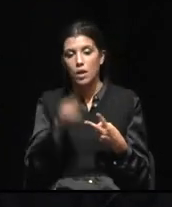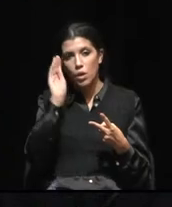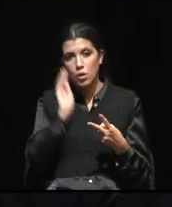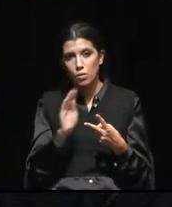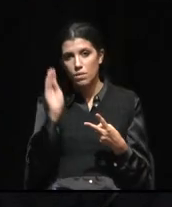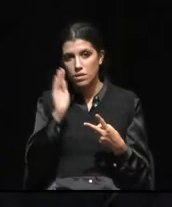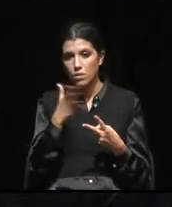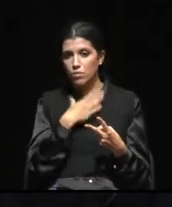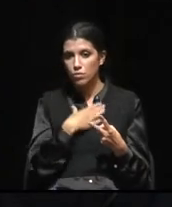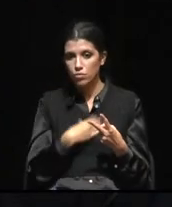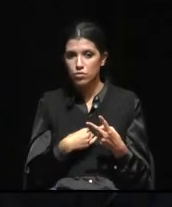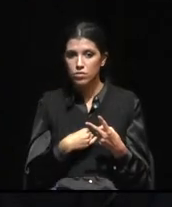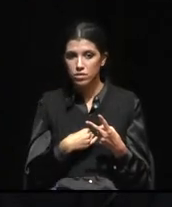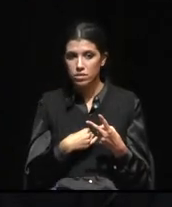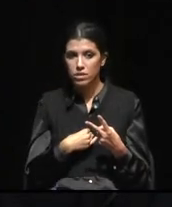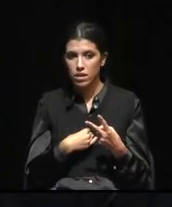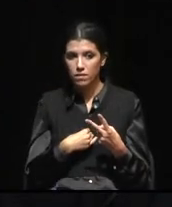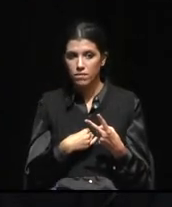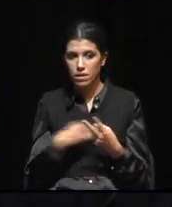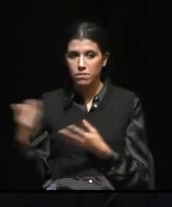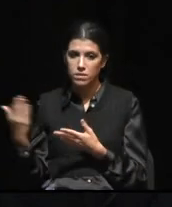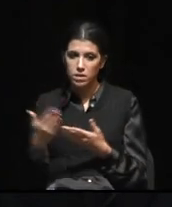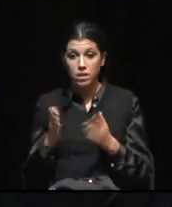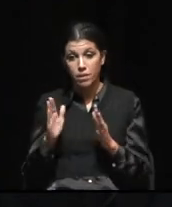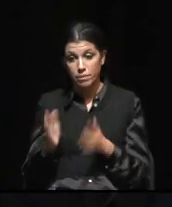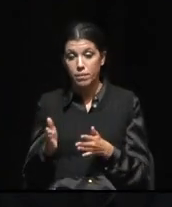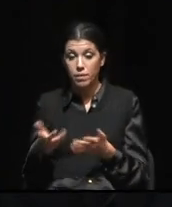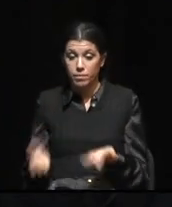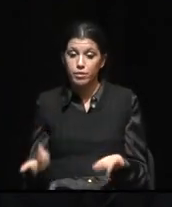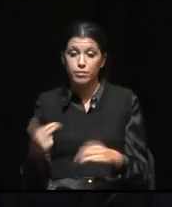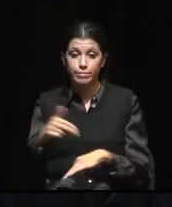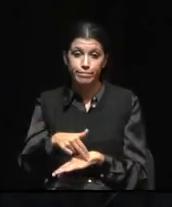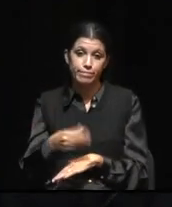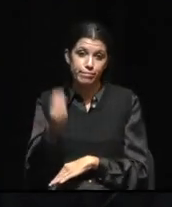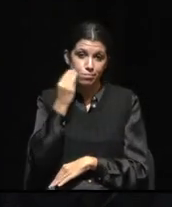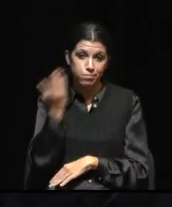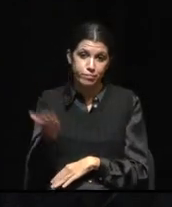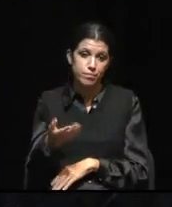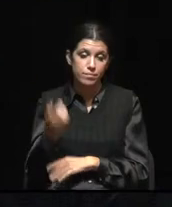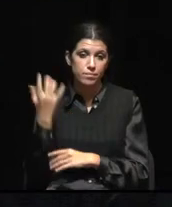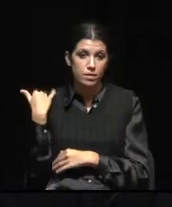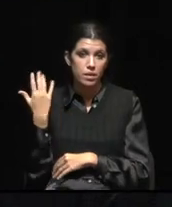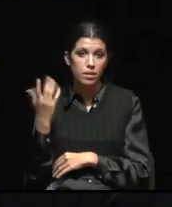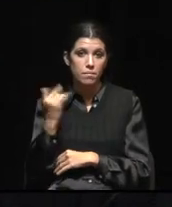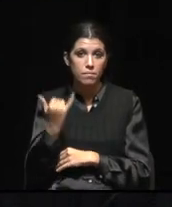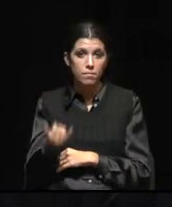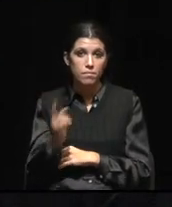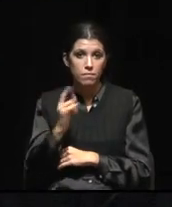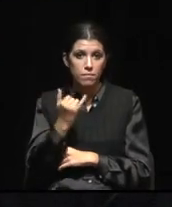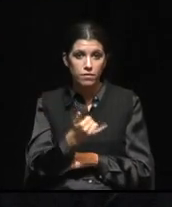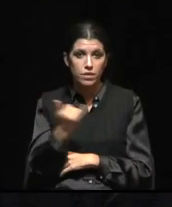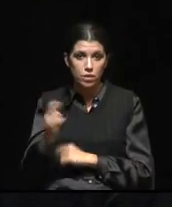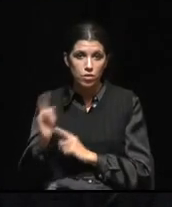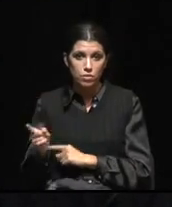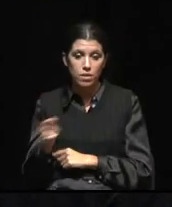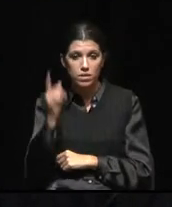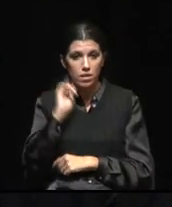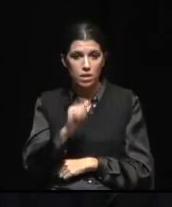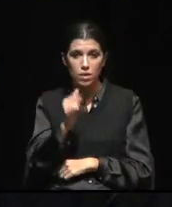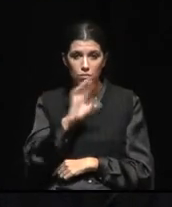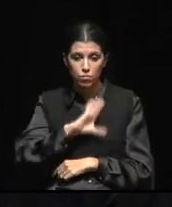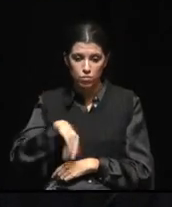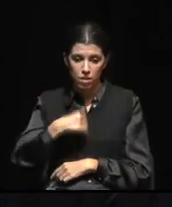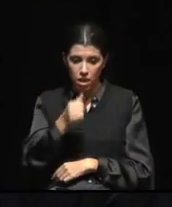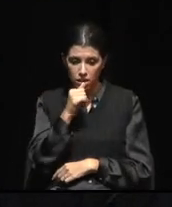recomendação que gostava que não nos víssemos forçados a apresentar mas aqui estamos no passado dia 22 de Março assinalou-se O Dia Mundial da Água e